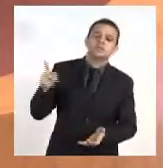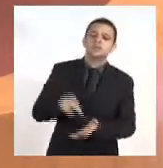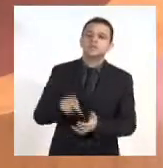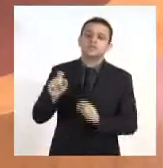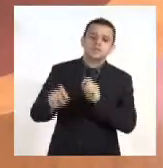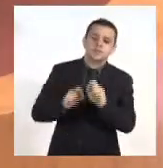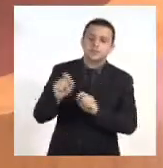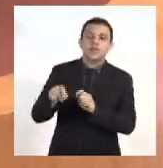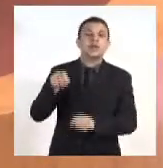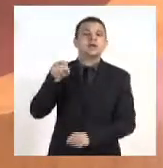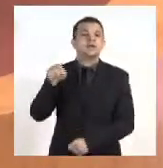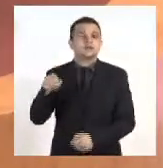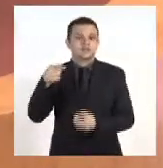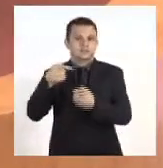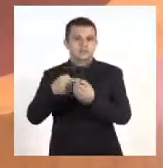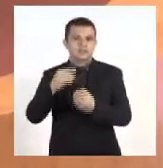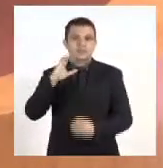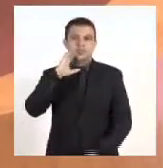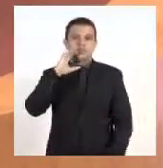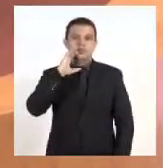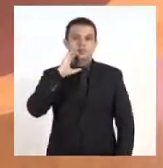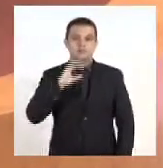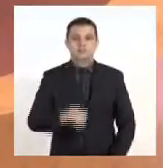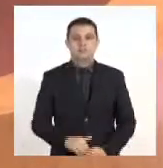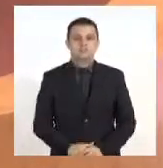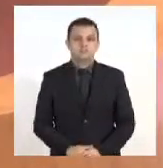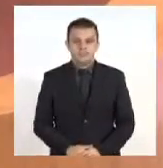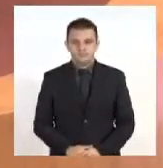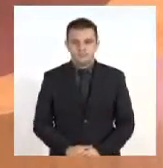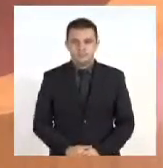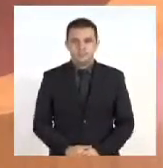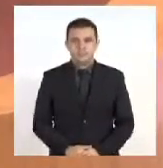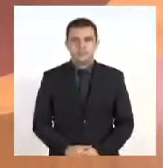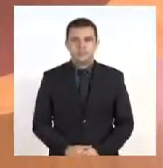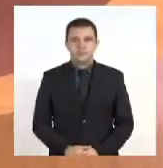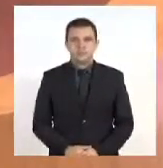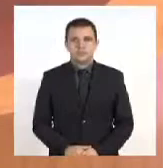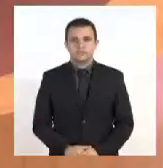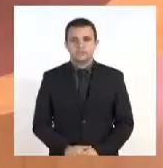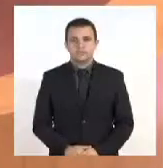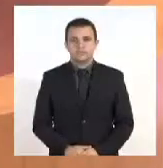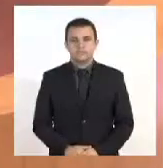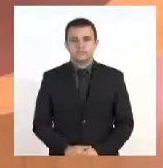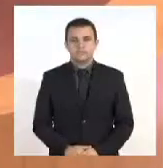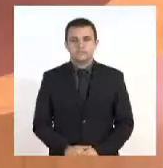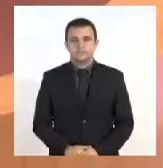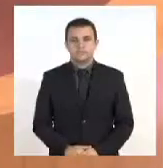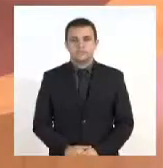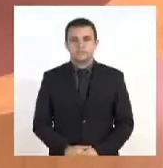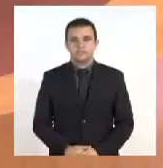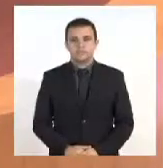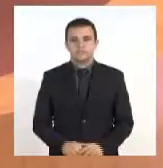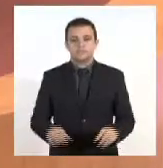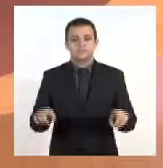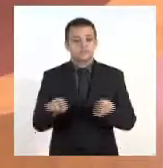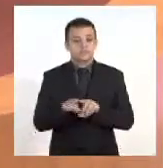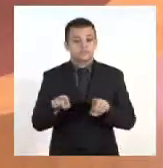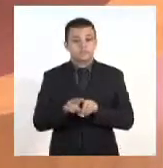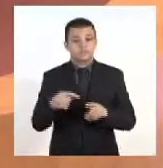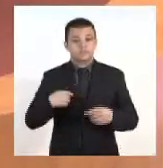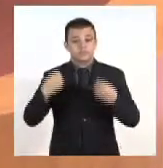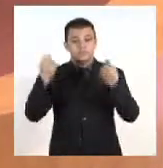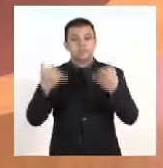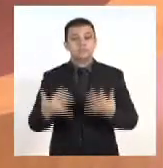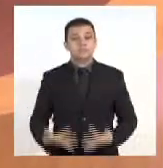na cidade de Coroatá. E aí vou entrar na